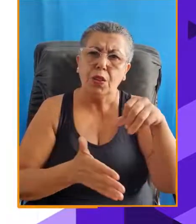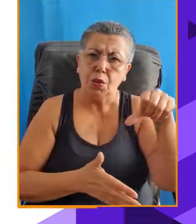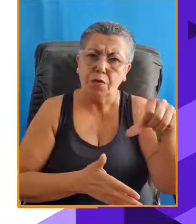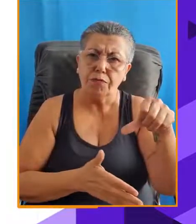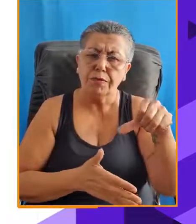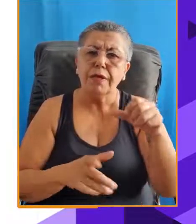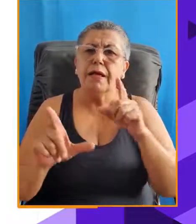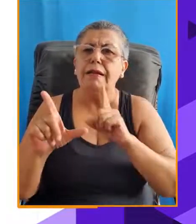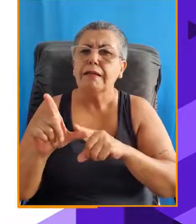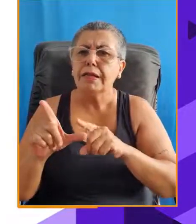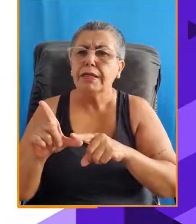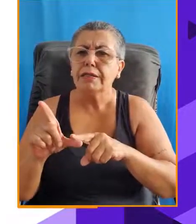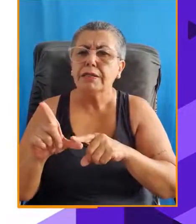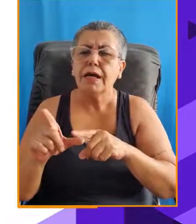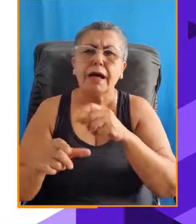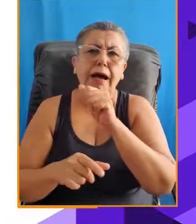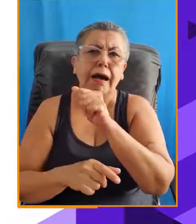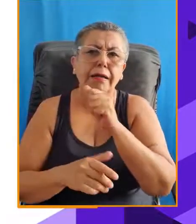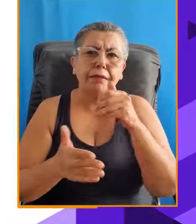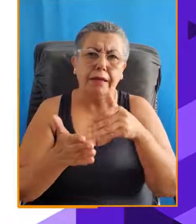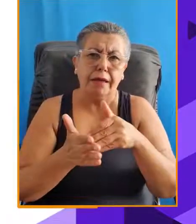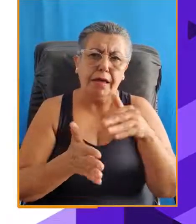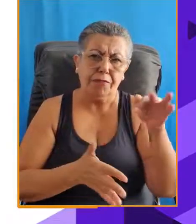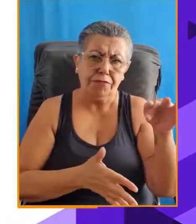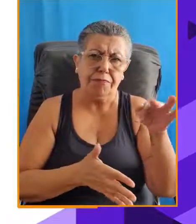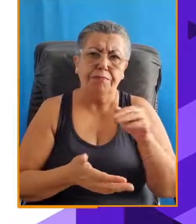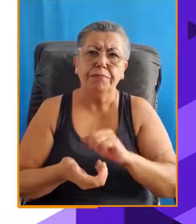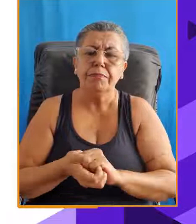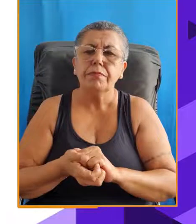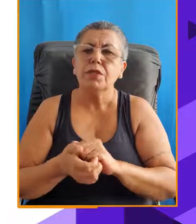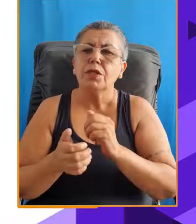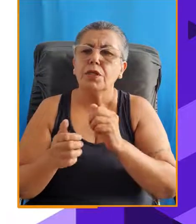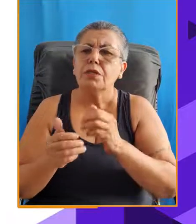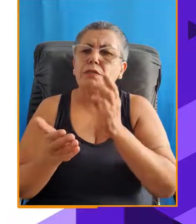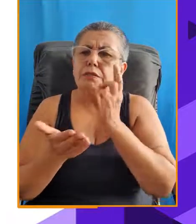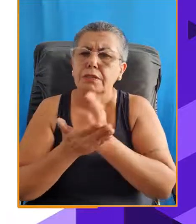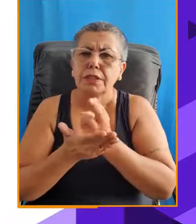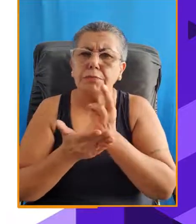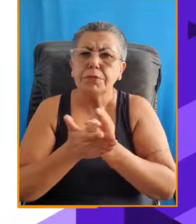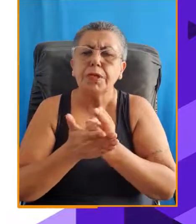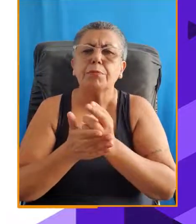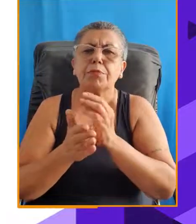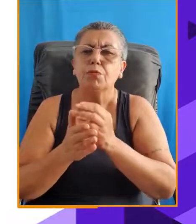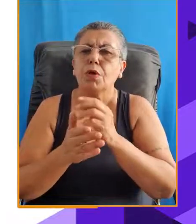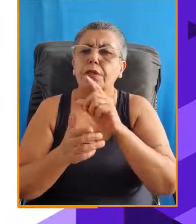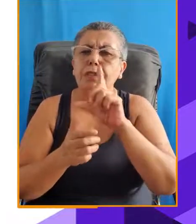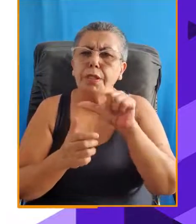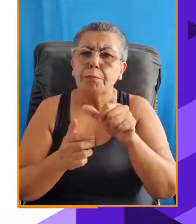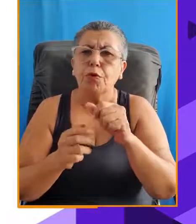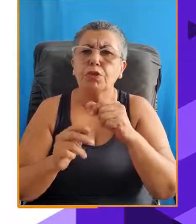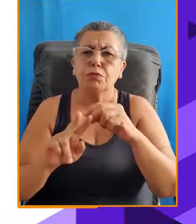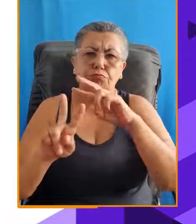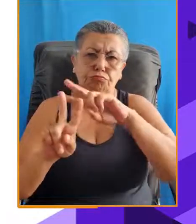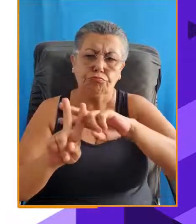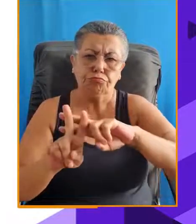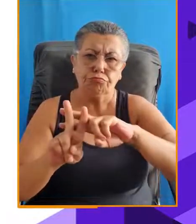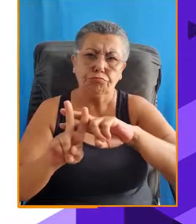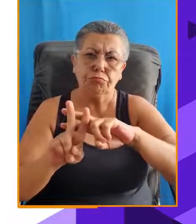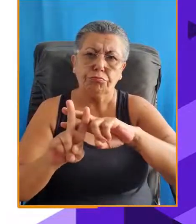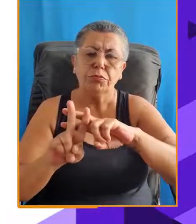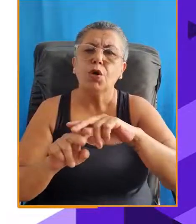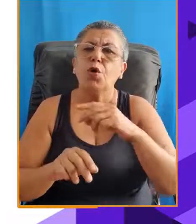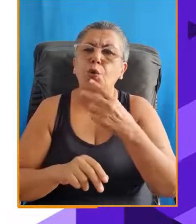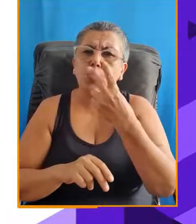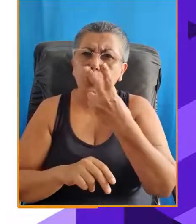9 e as letras de A a F e seguem sempre após o dígito sustenido.